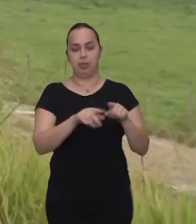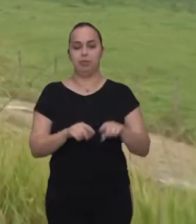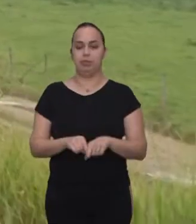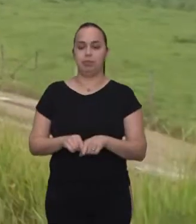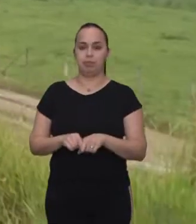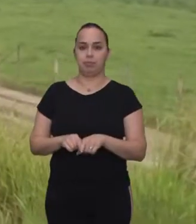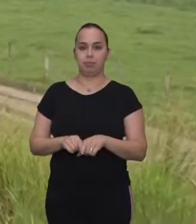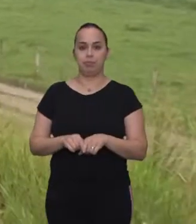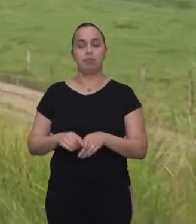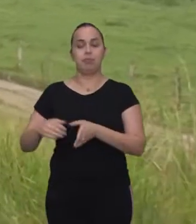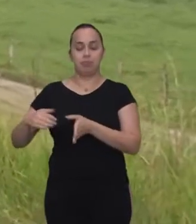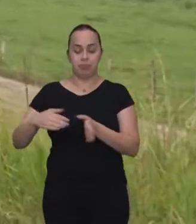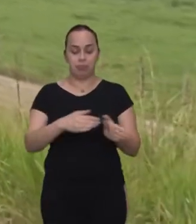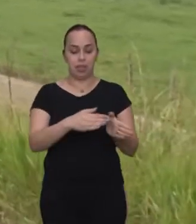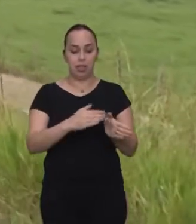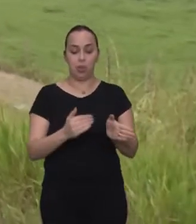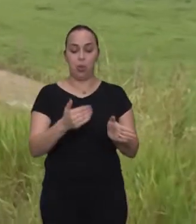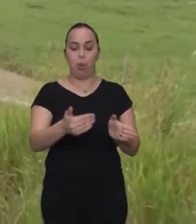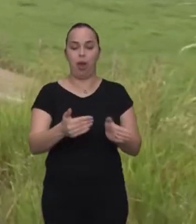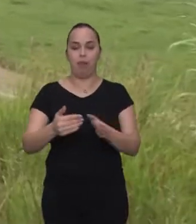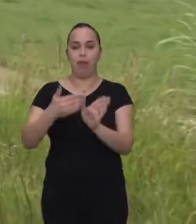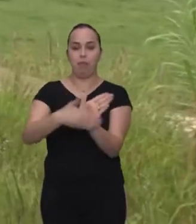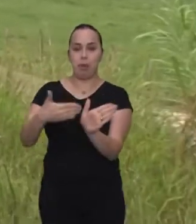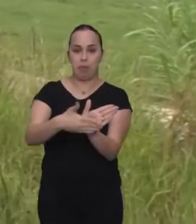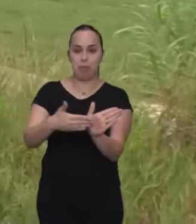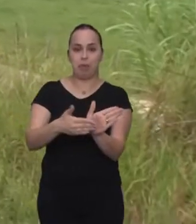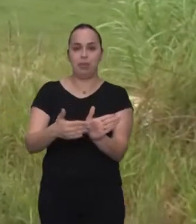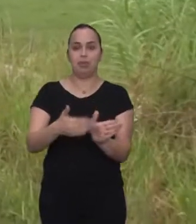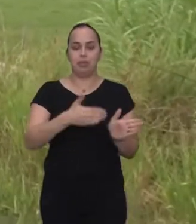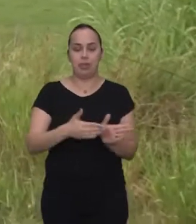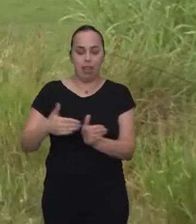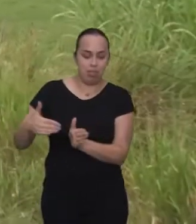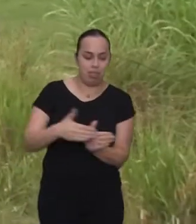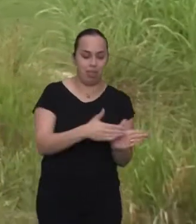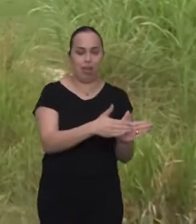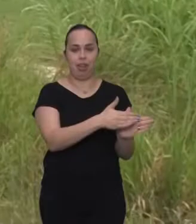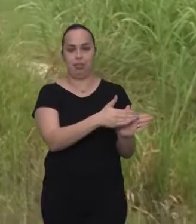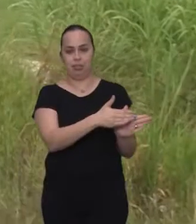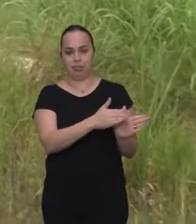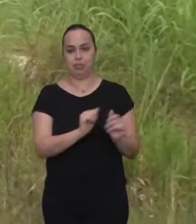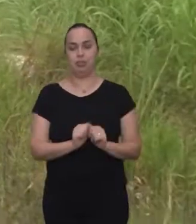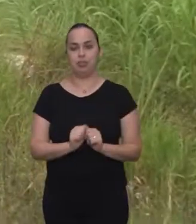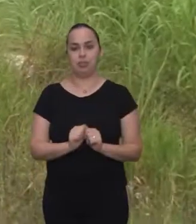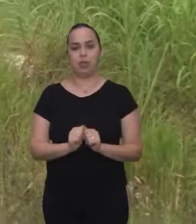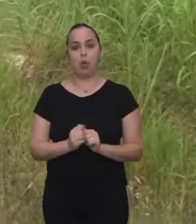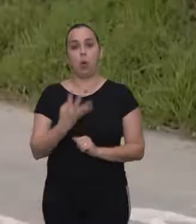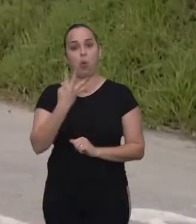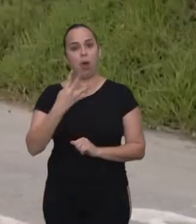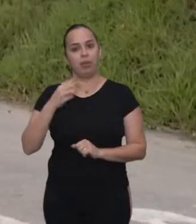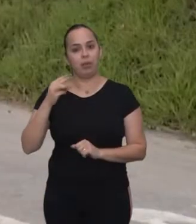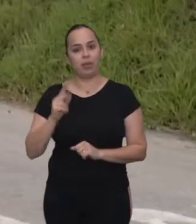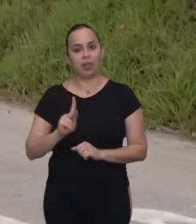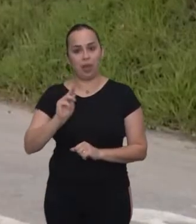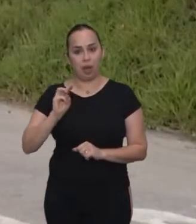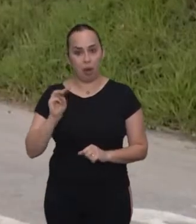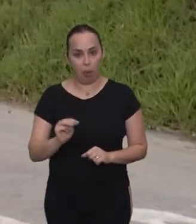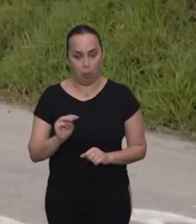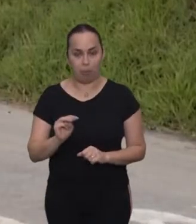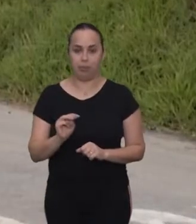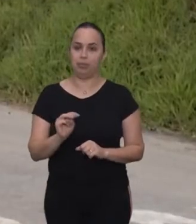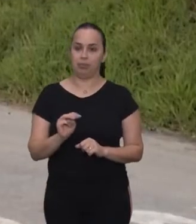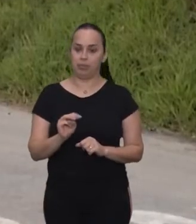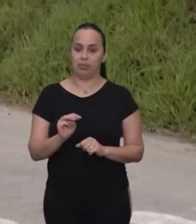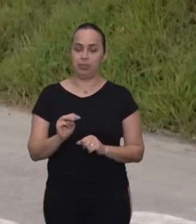o traçado vai margear a linha férrea transpor o rio Paraíba e seguir até a Estrada da petybon serão